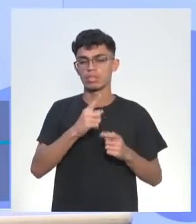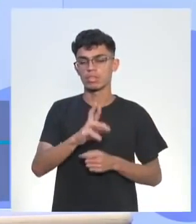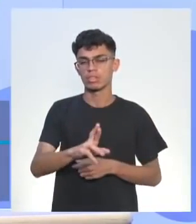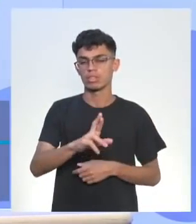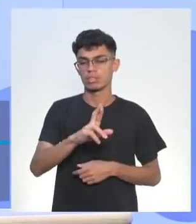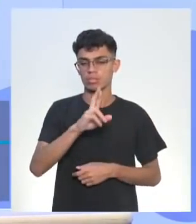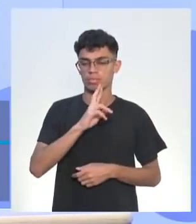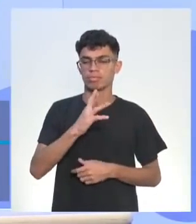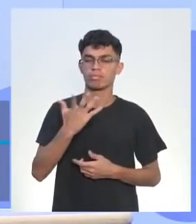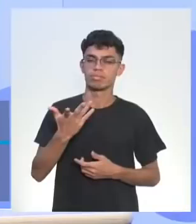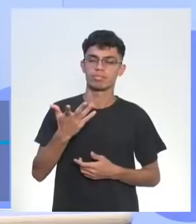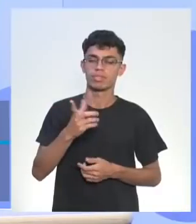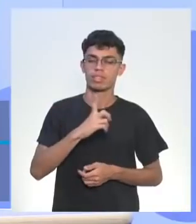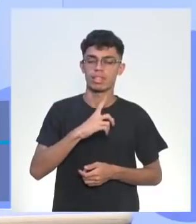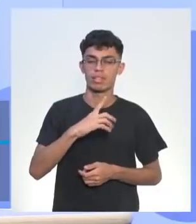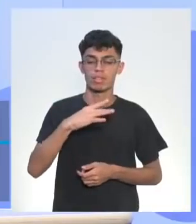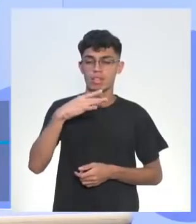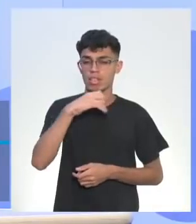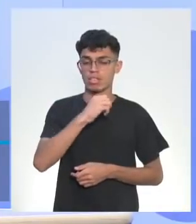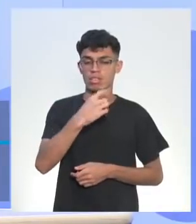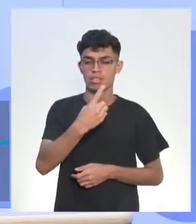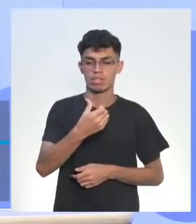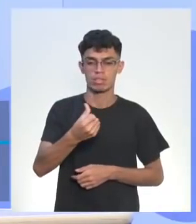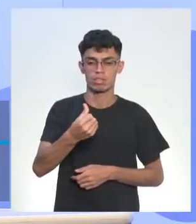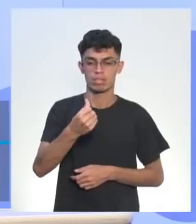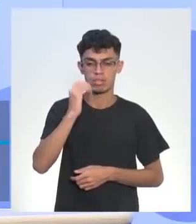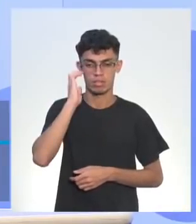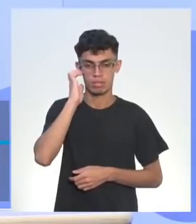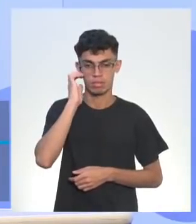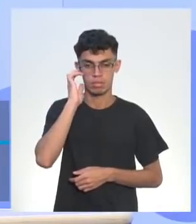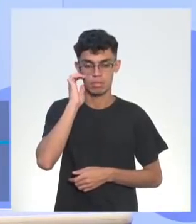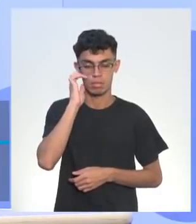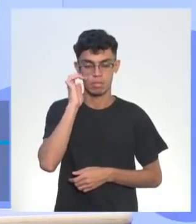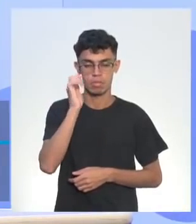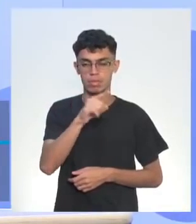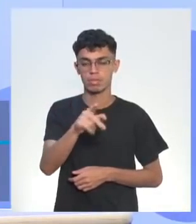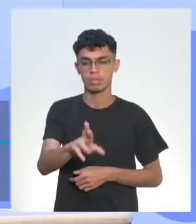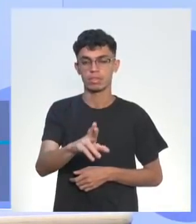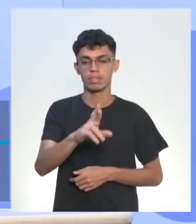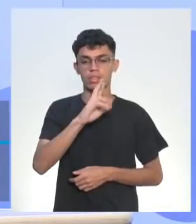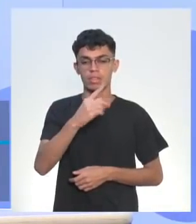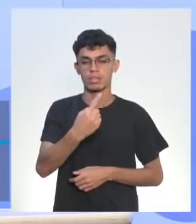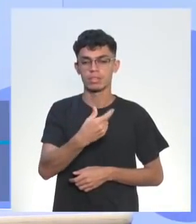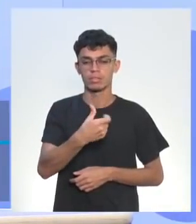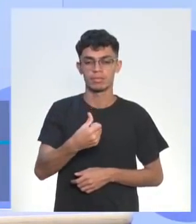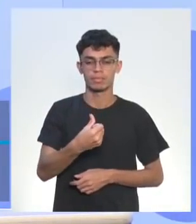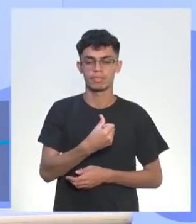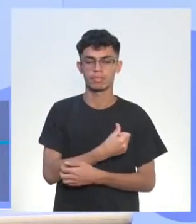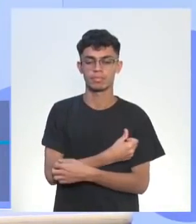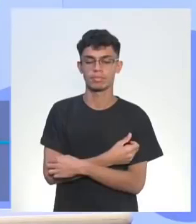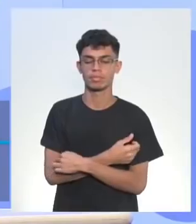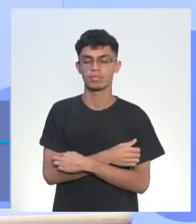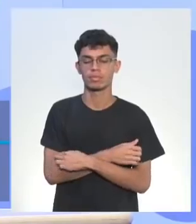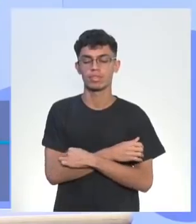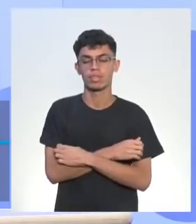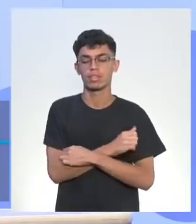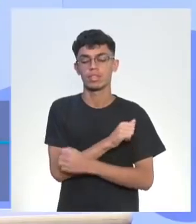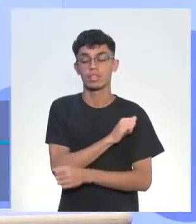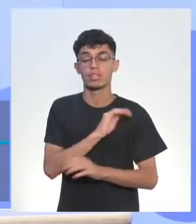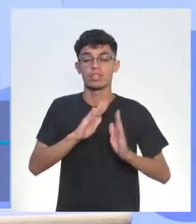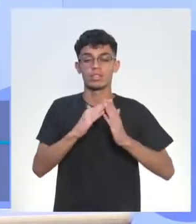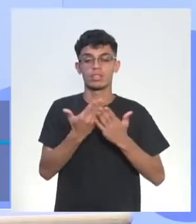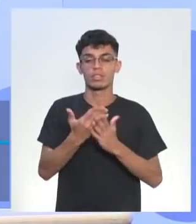aqui, subiu muito rápido, 16. Então, tá todo mundo colocando aqui 16. Então, alunos da